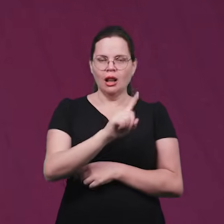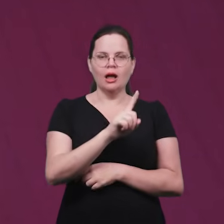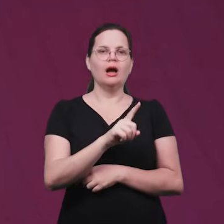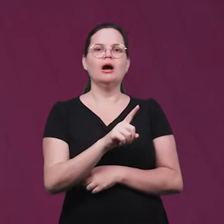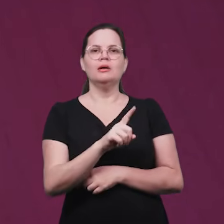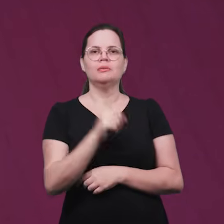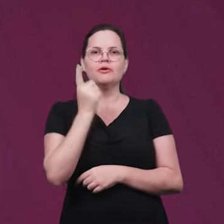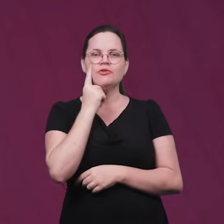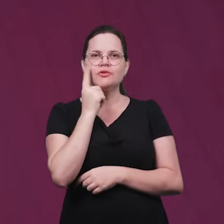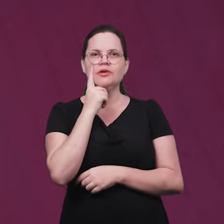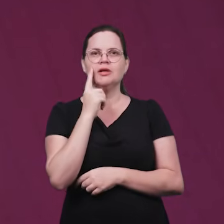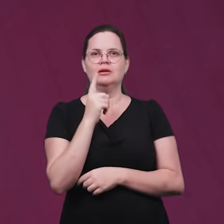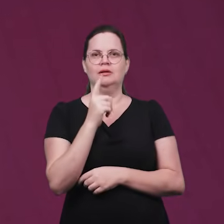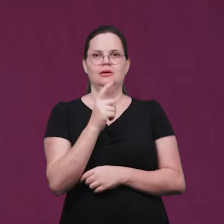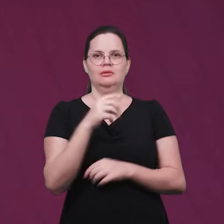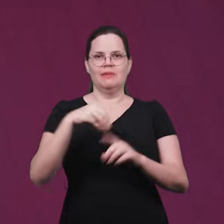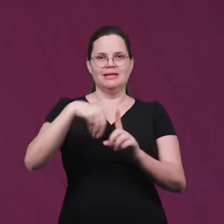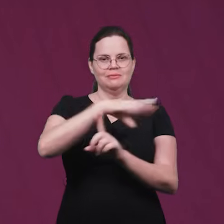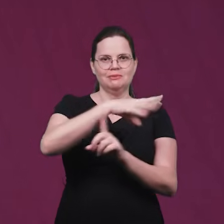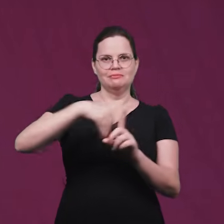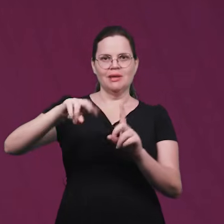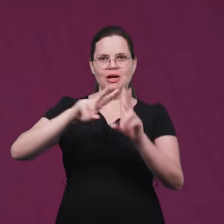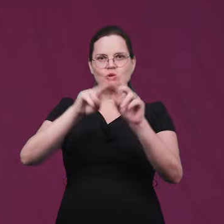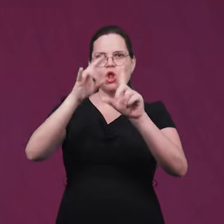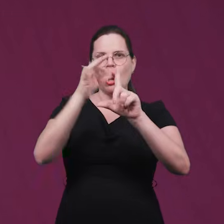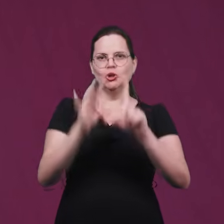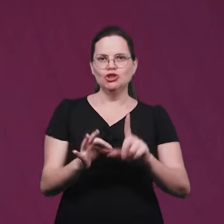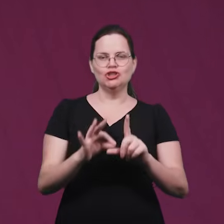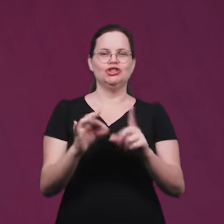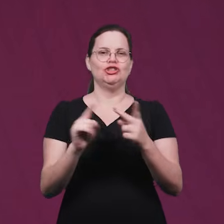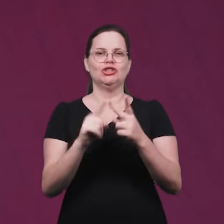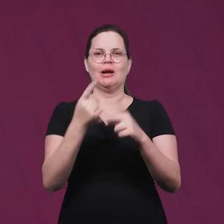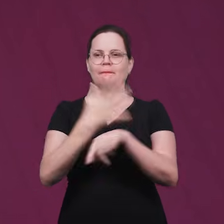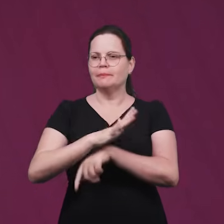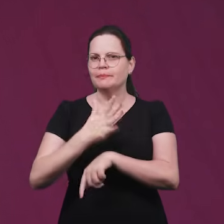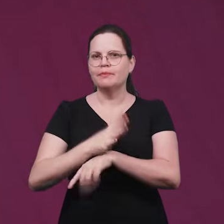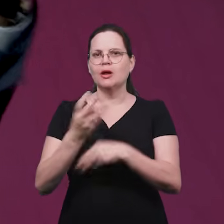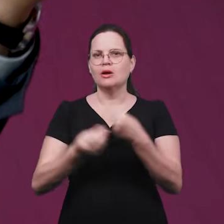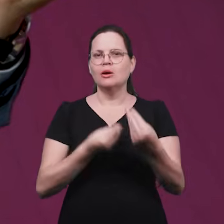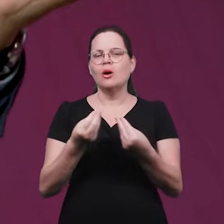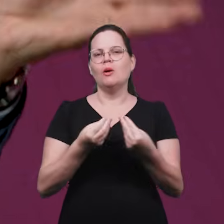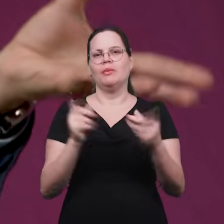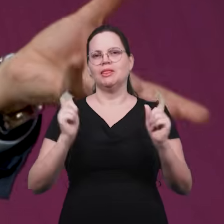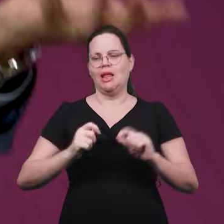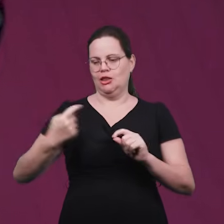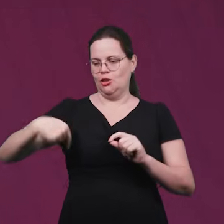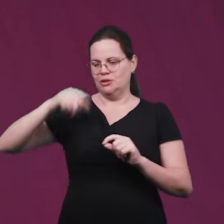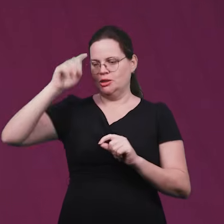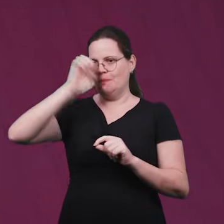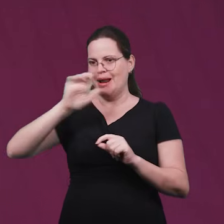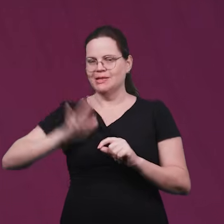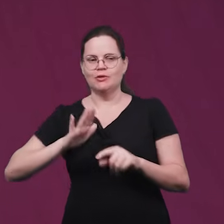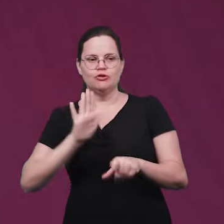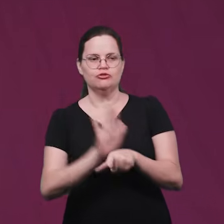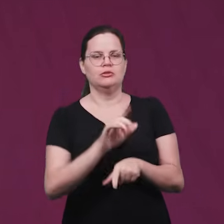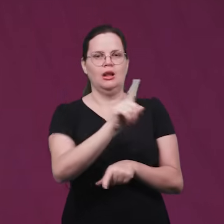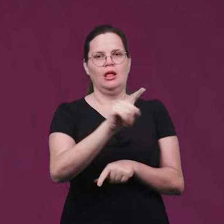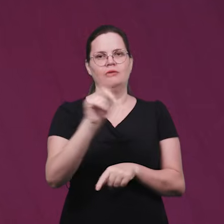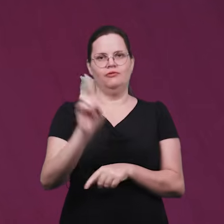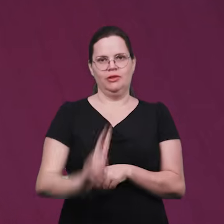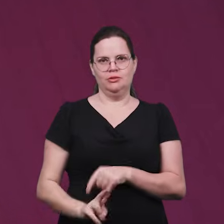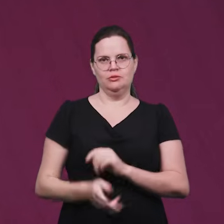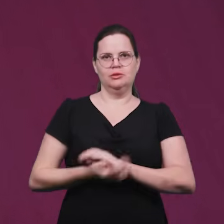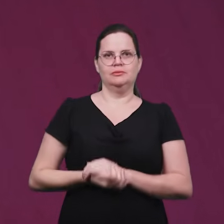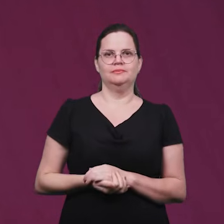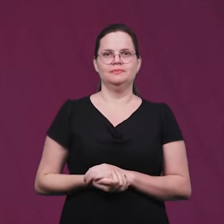essa atribuição de fazer essa parte logística prática no exterior daquilo que é deliberado pelo